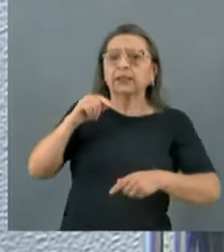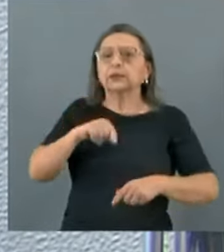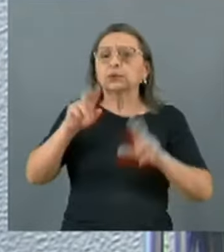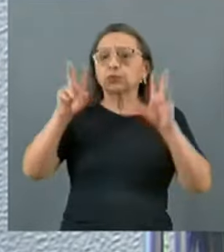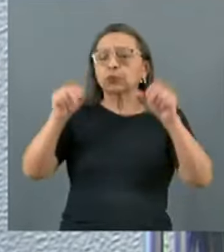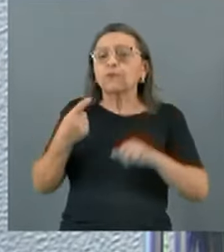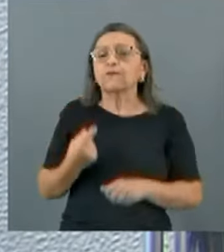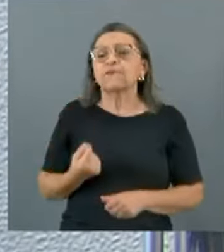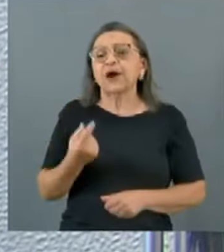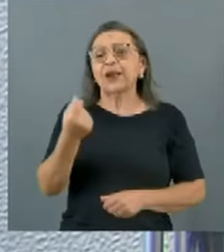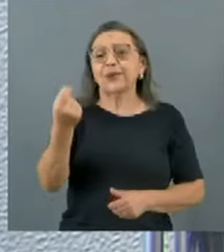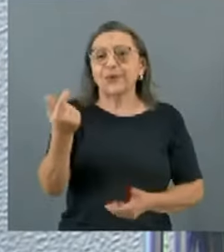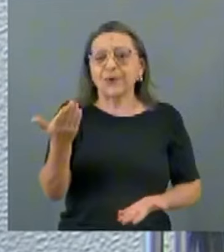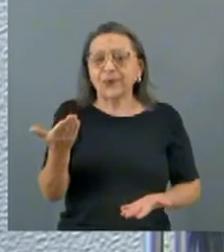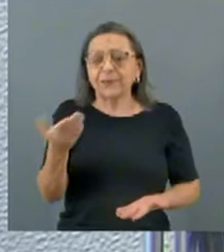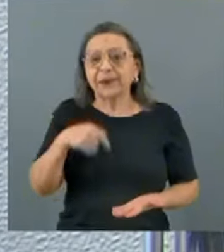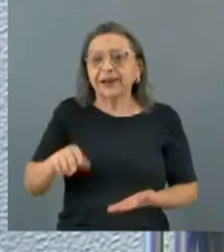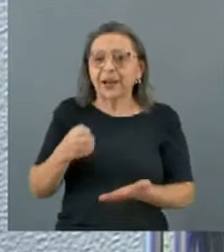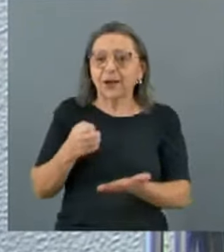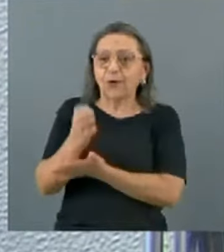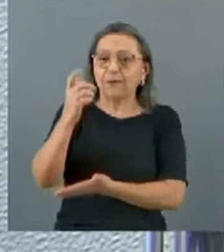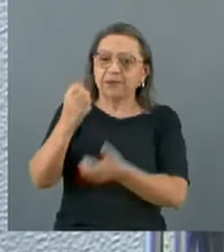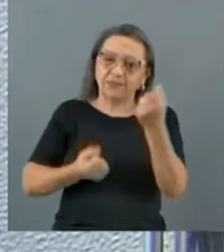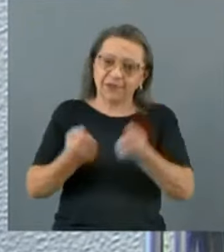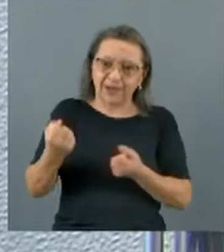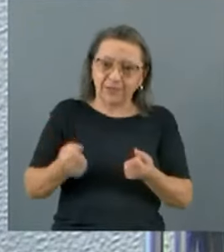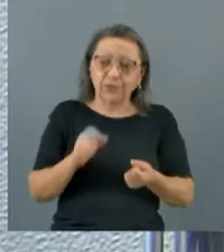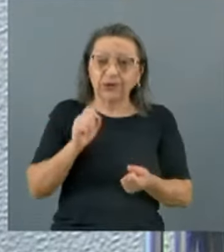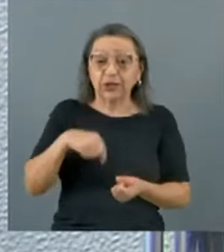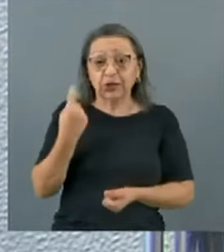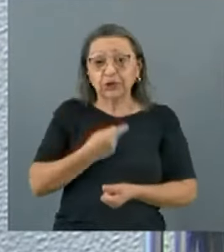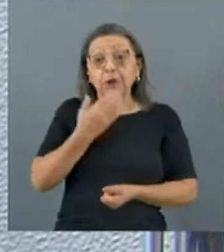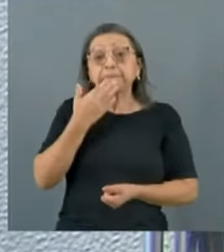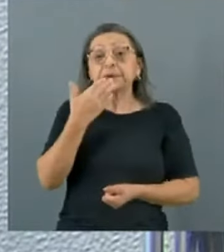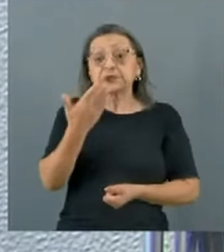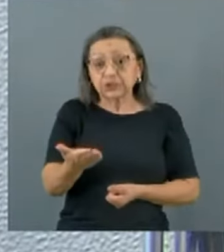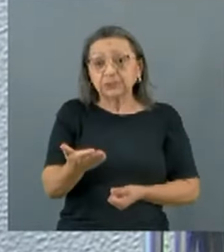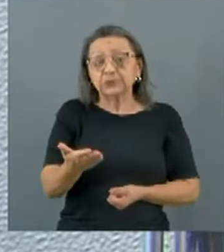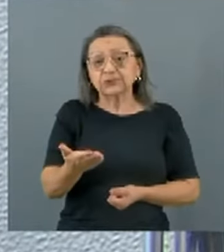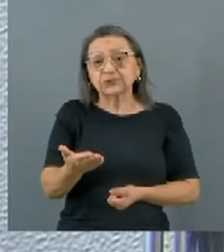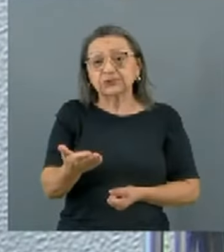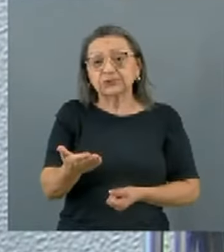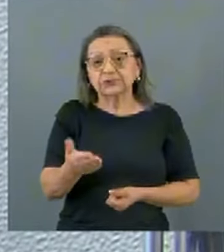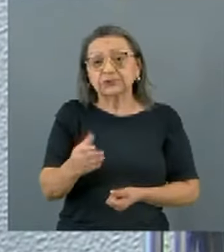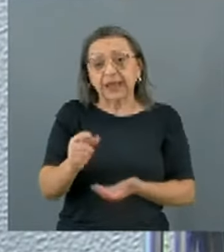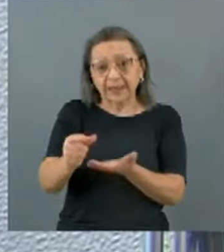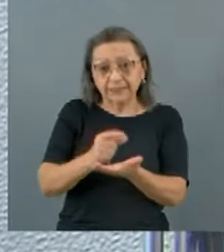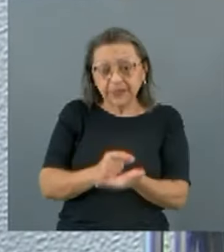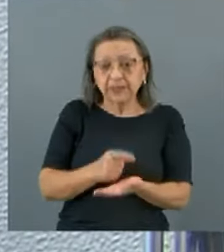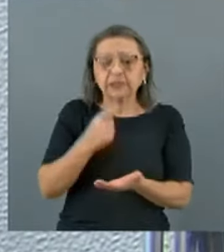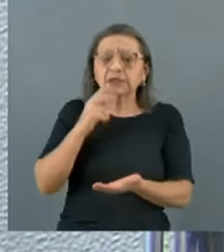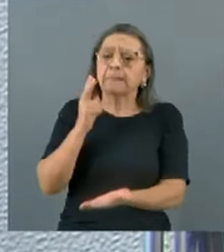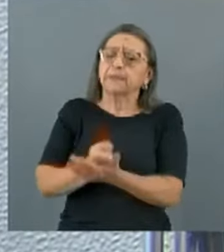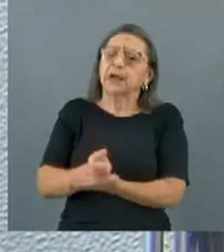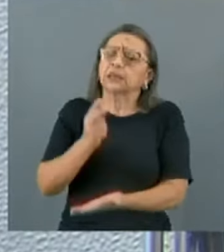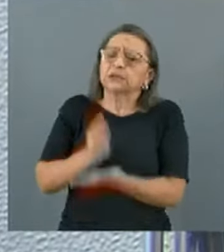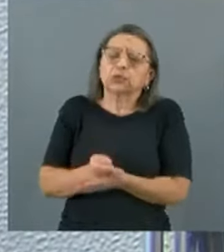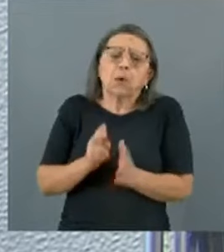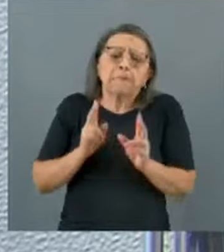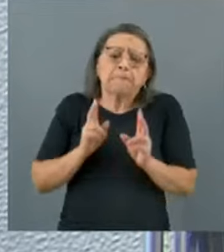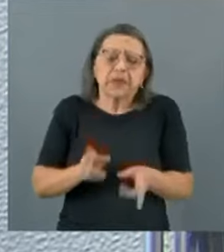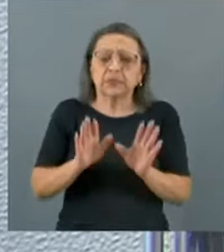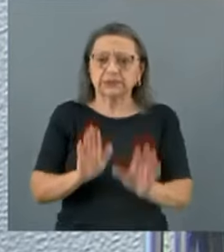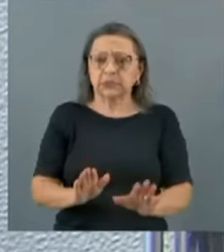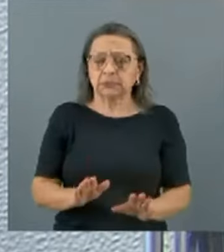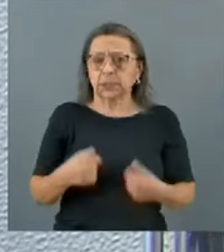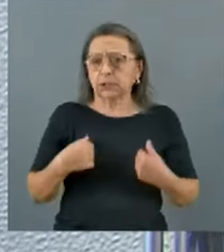do valor para a aquisição do veículo. O que nós pedimos nas emendas apresentadas é que seja mantido o que está. Nós não